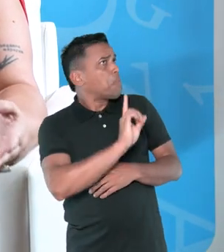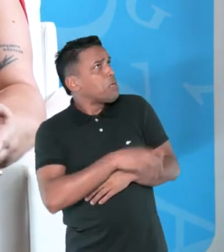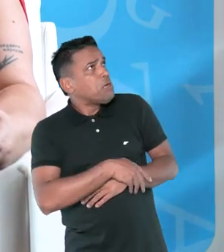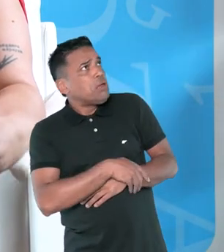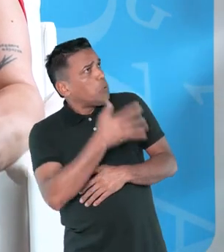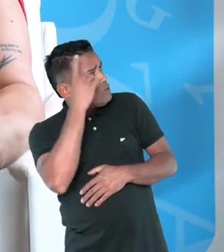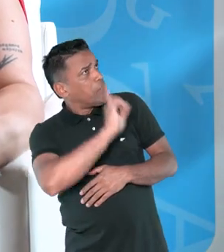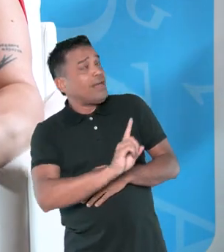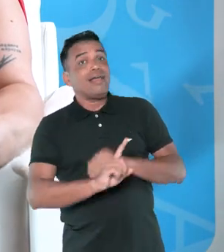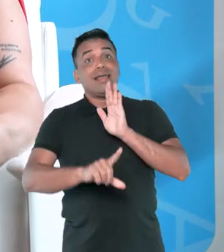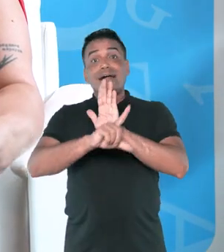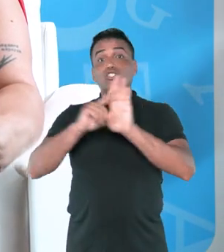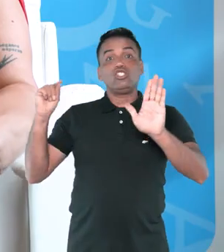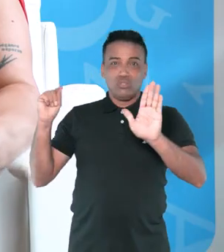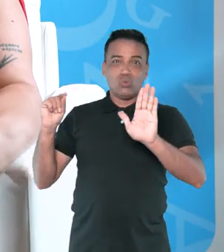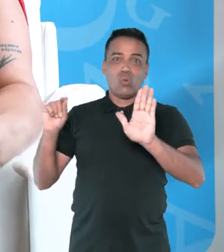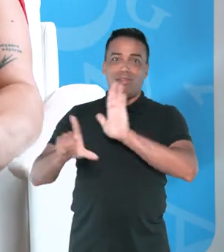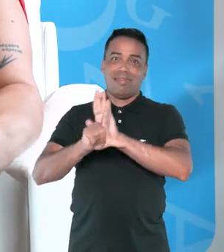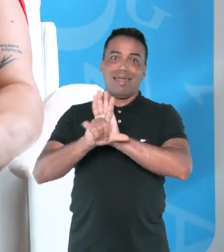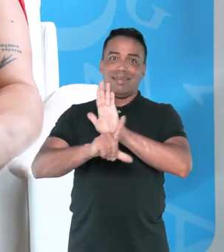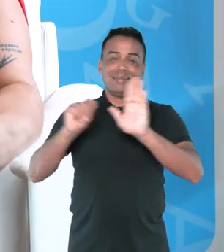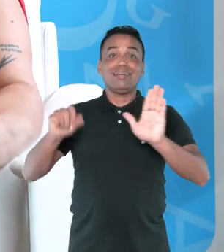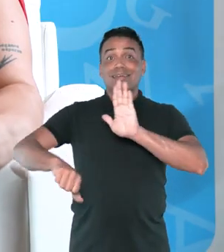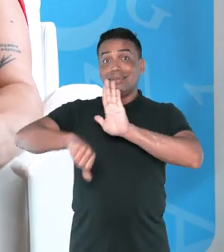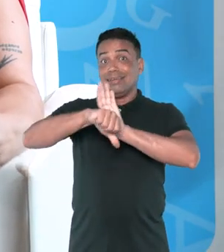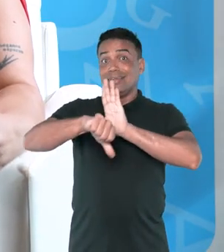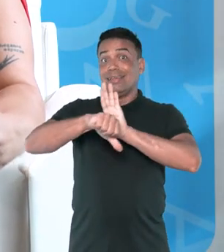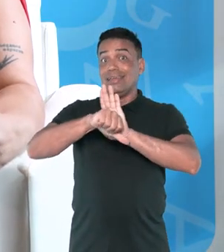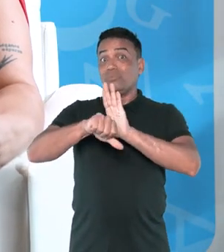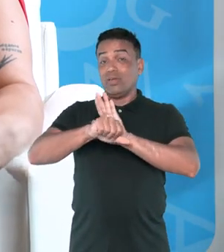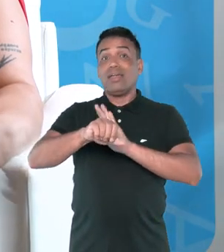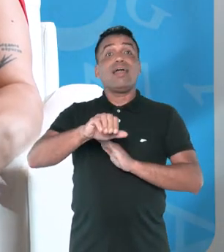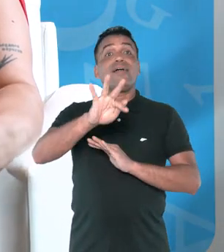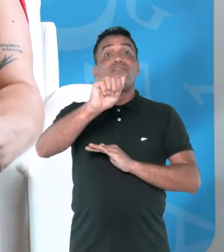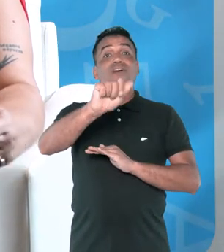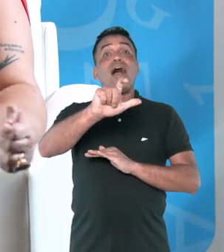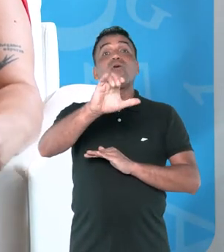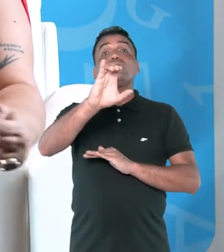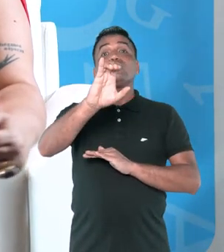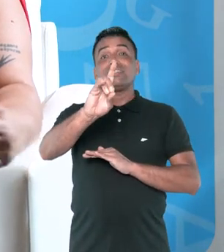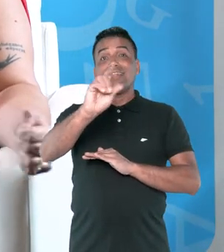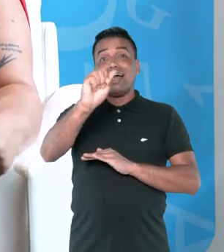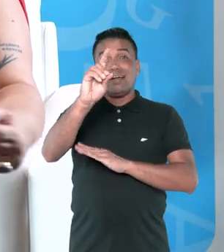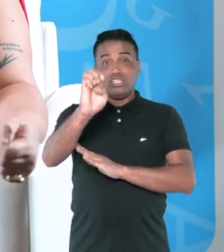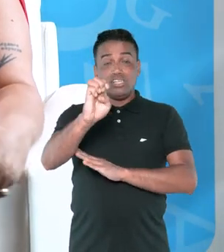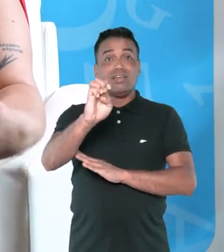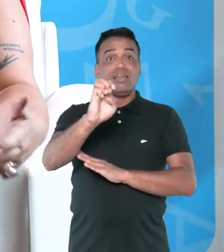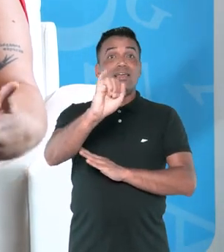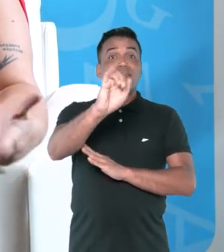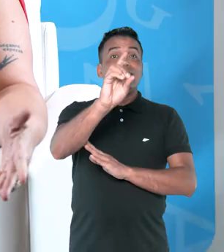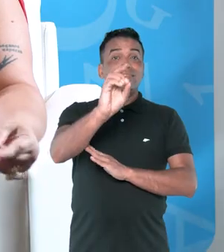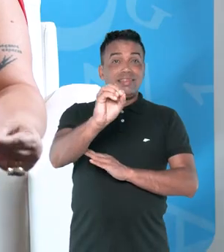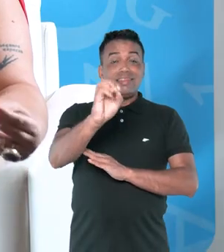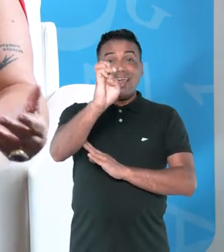leu o artigo do Código Penal, que é crime de falsidade ideológica. Eu tinha feito redação para outra pessoa. Aí eu